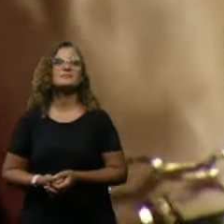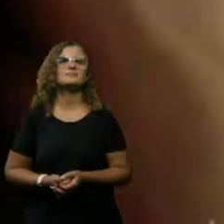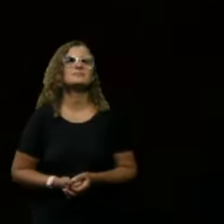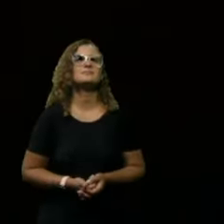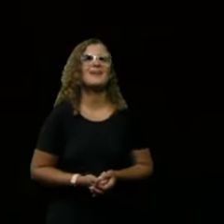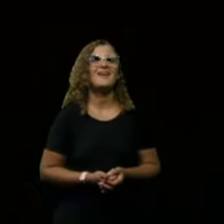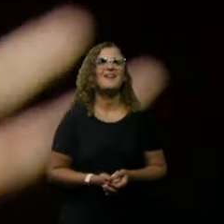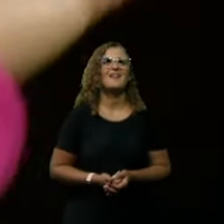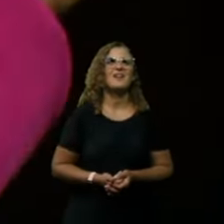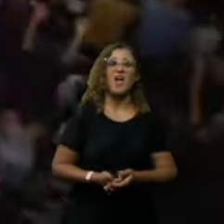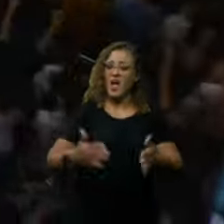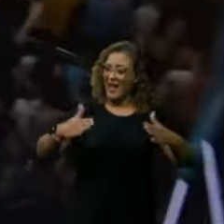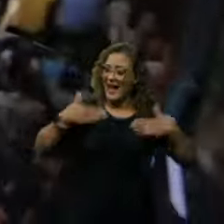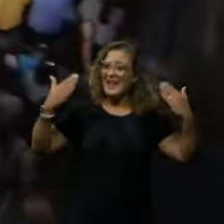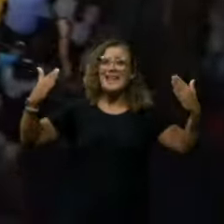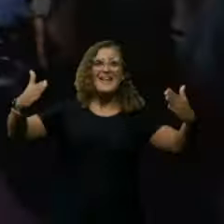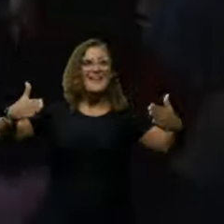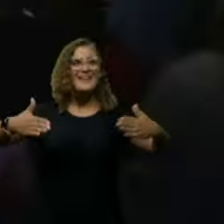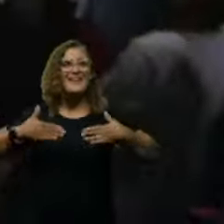restauro